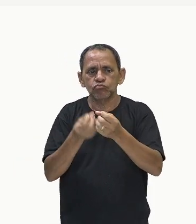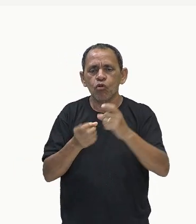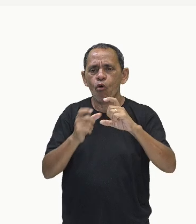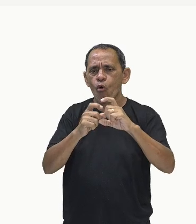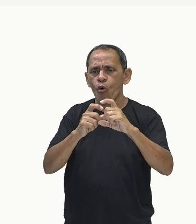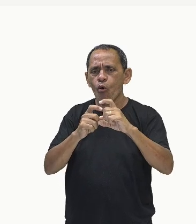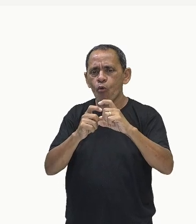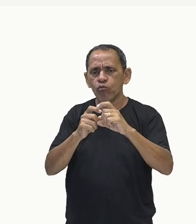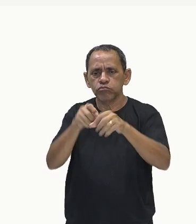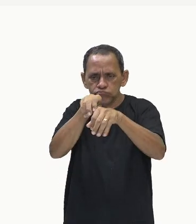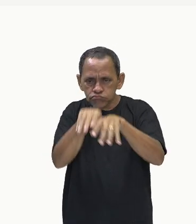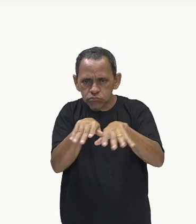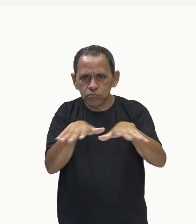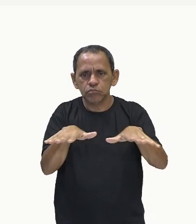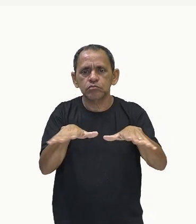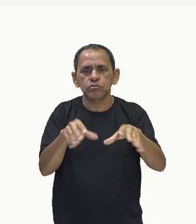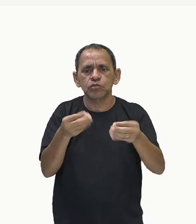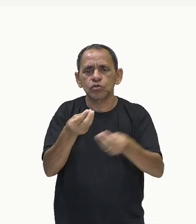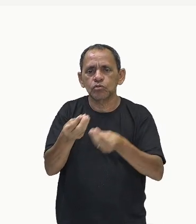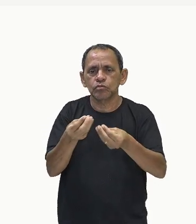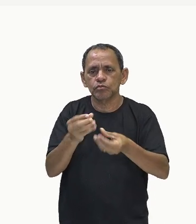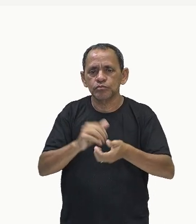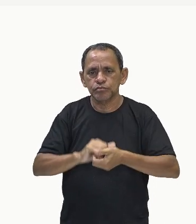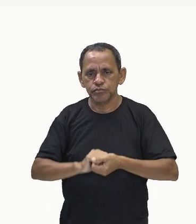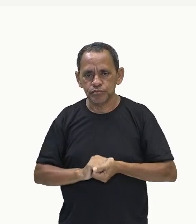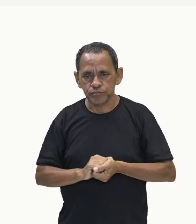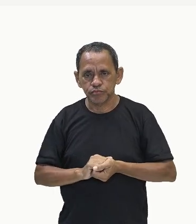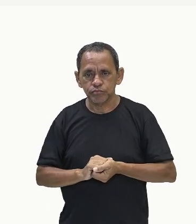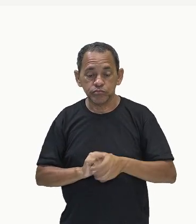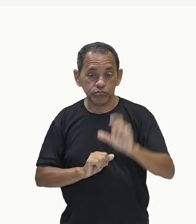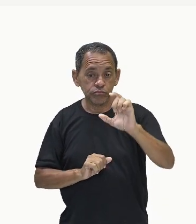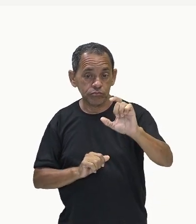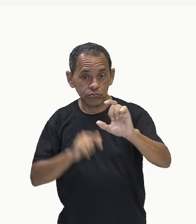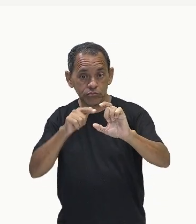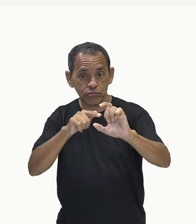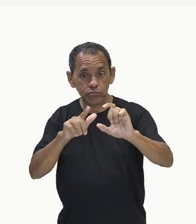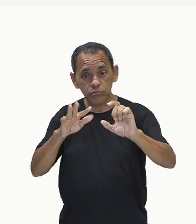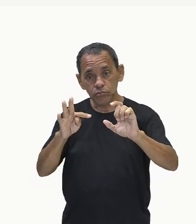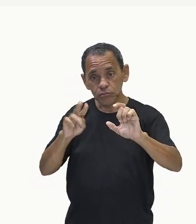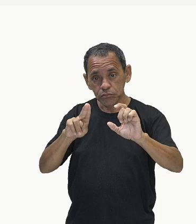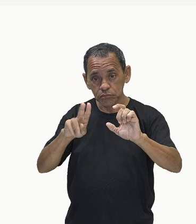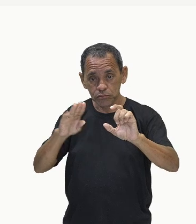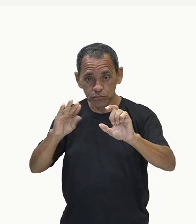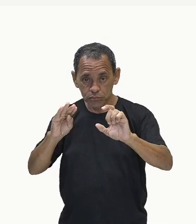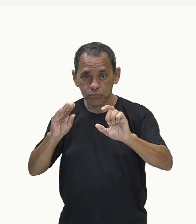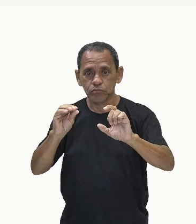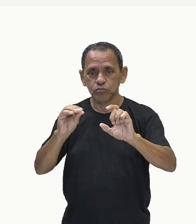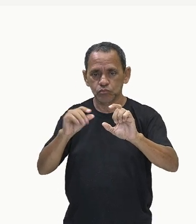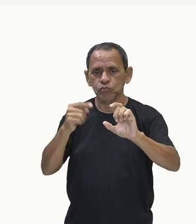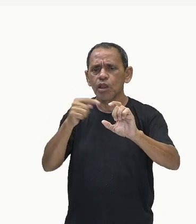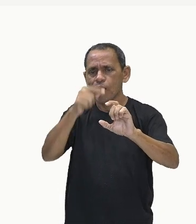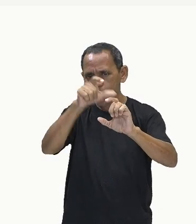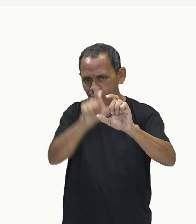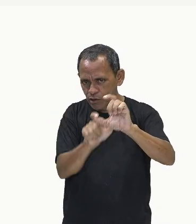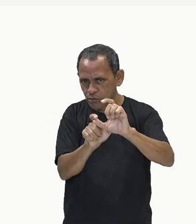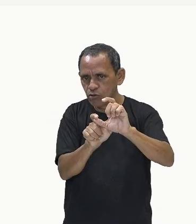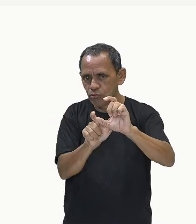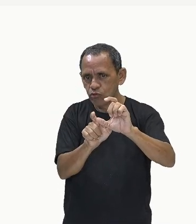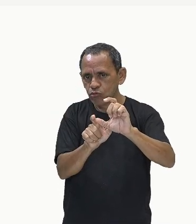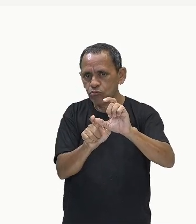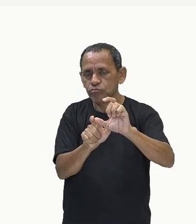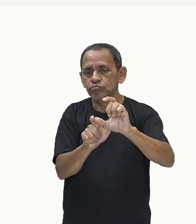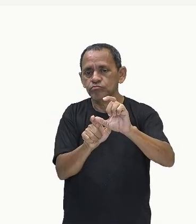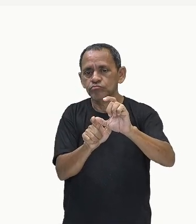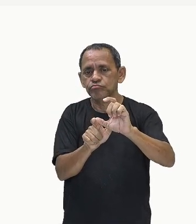em um tubo, né? Neste tubo aí, um tubo de